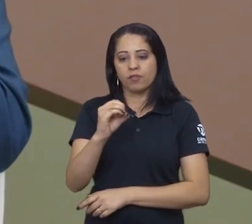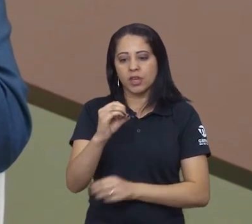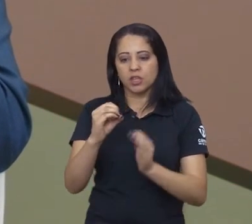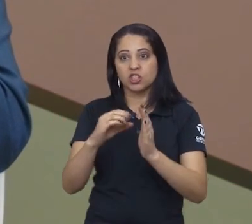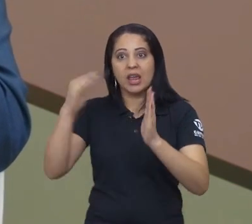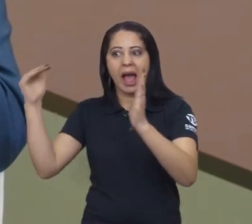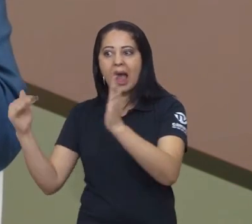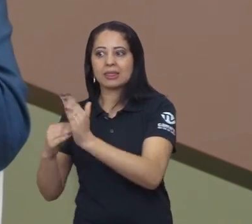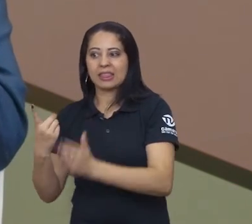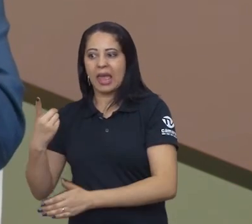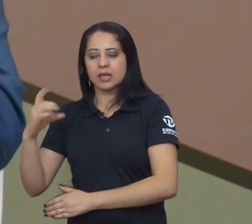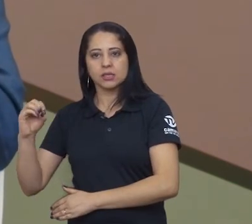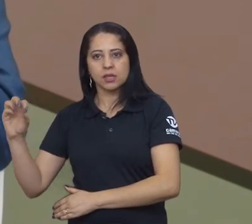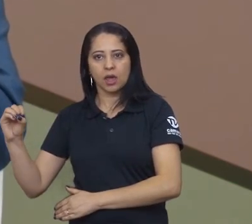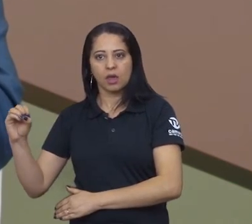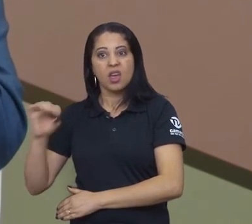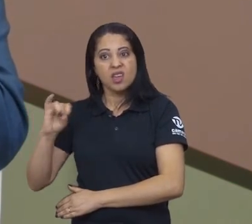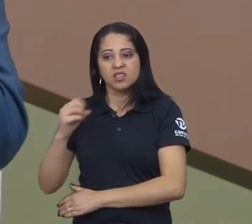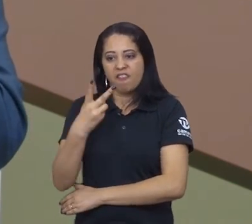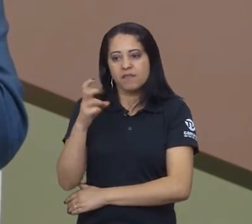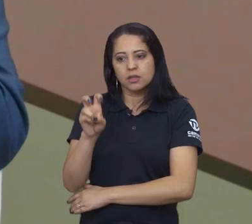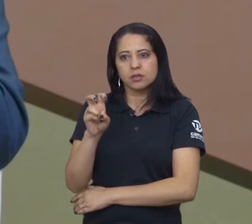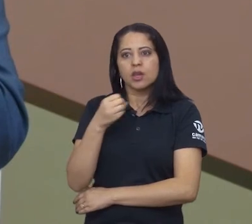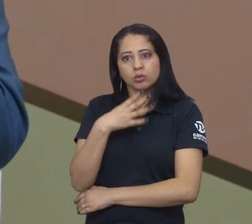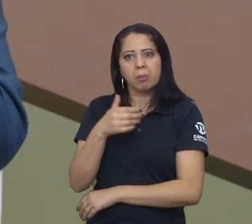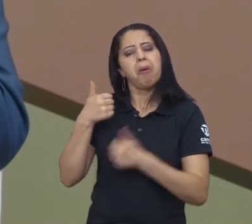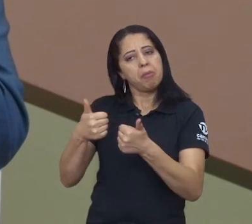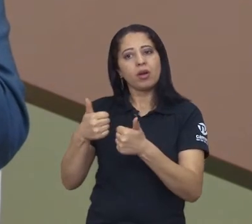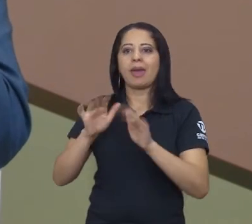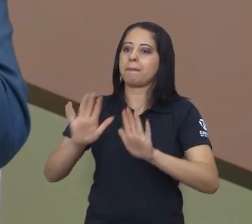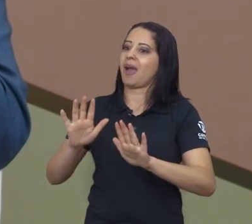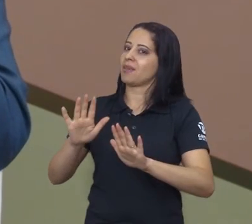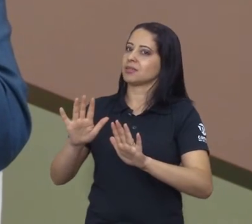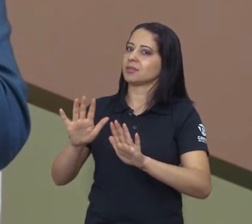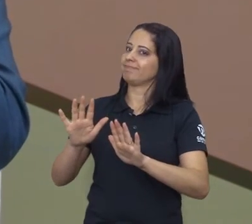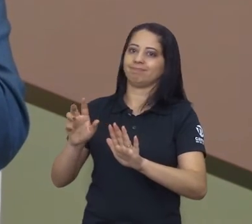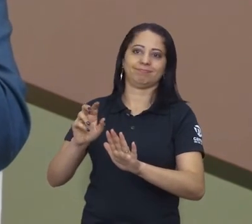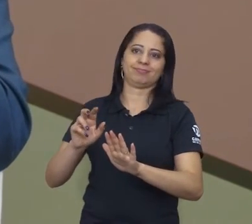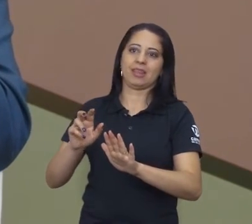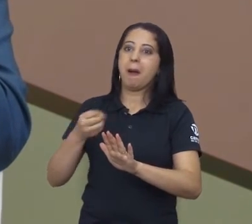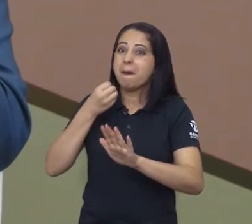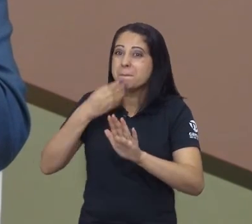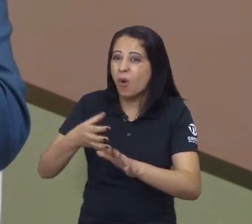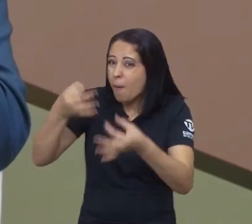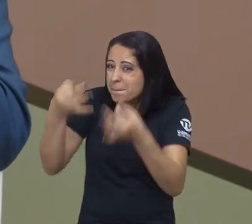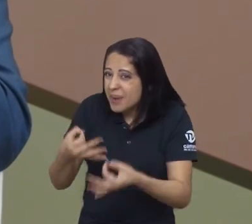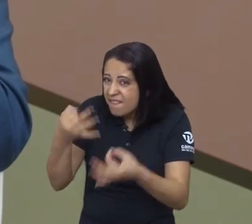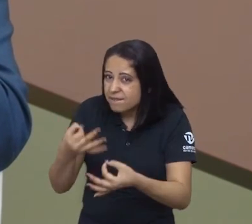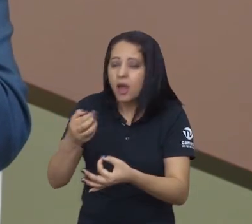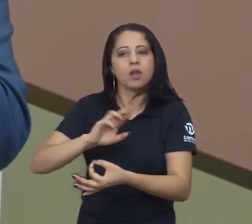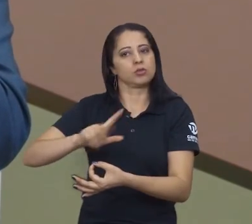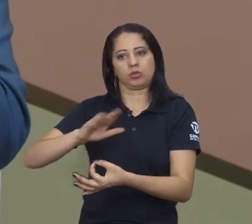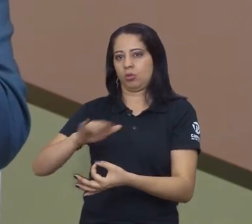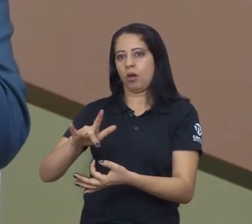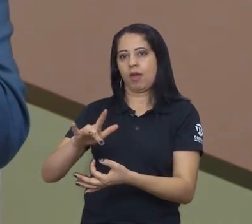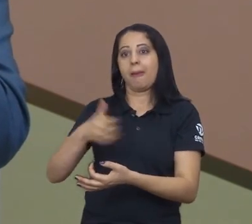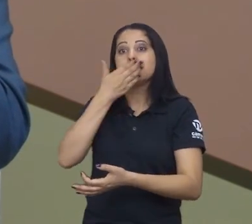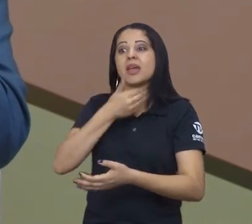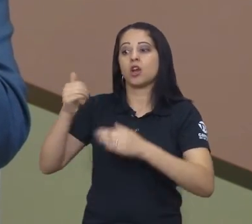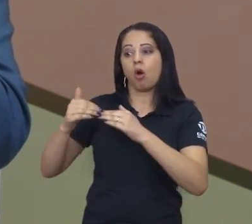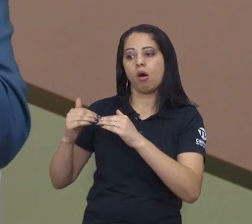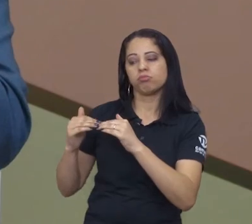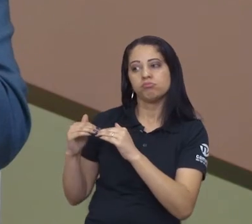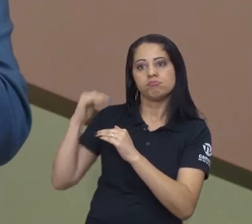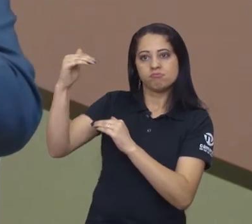tiver 25 tá bom tá tá dentro da referência não não tá para nós não sim que o que que é o melhor ele está mais